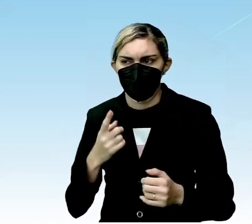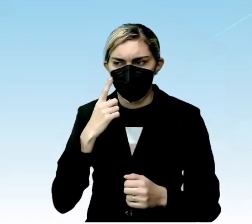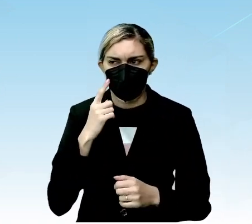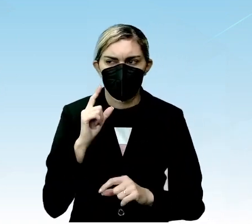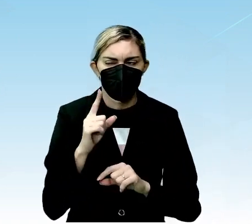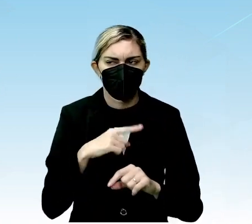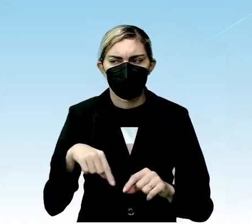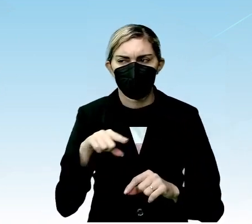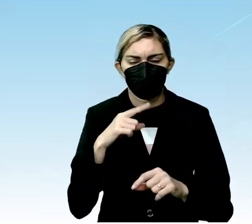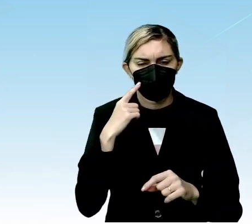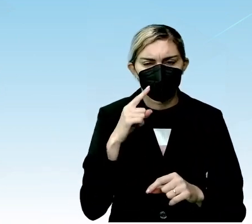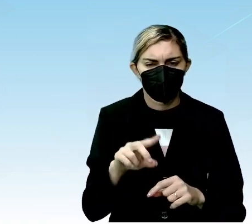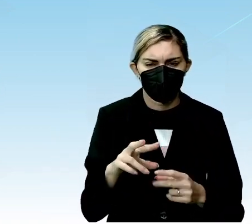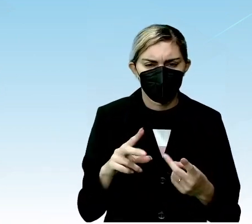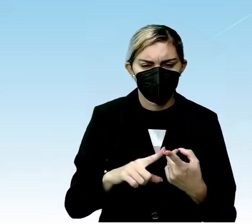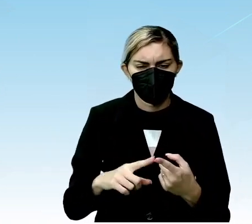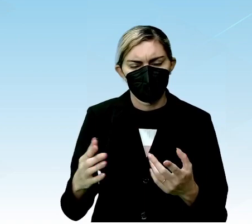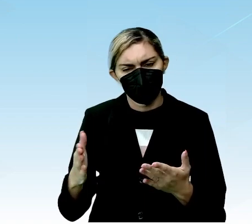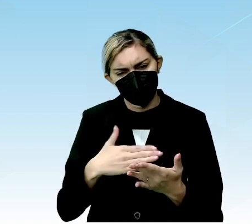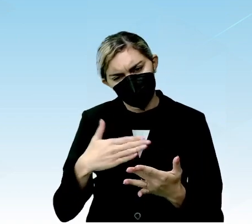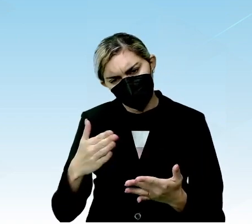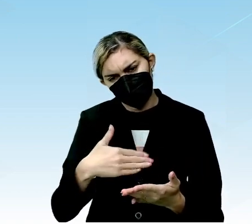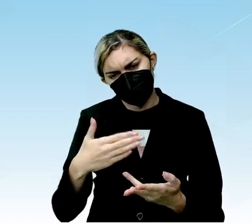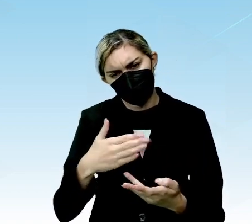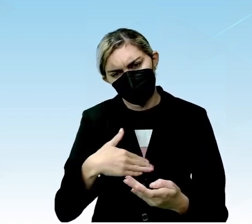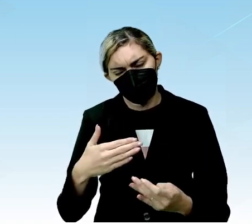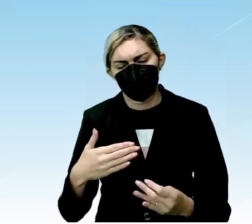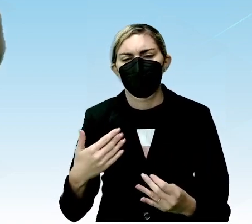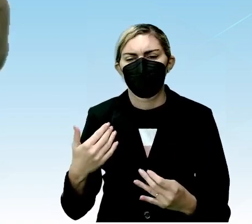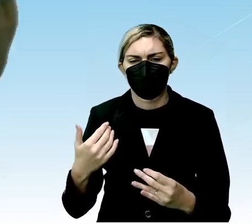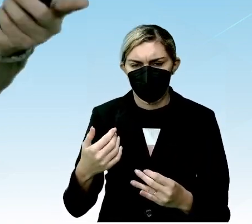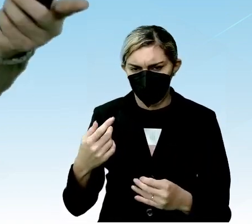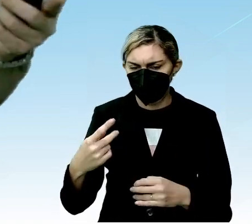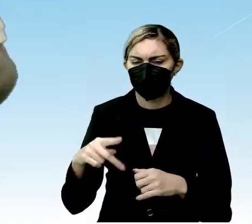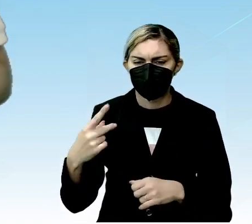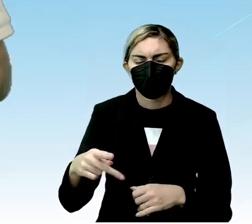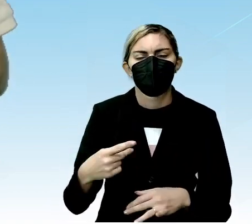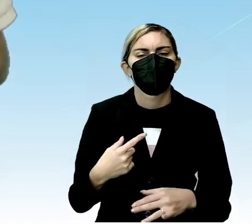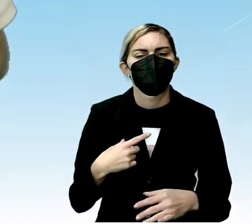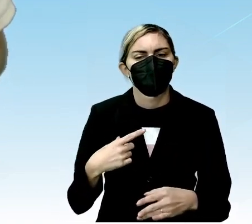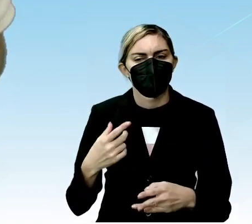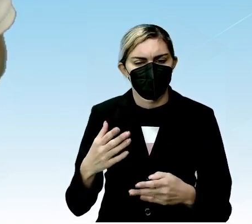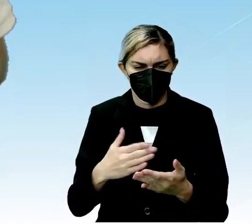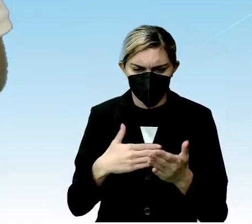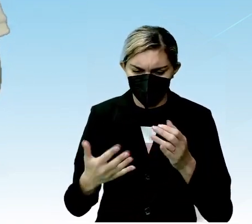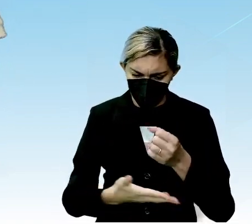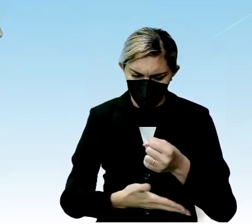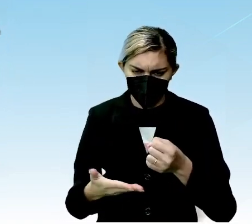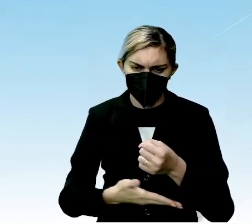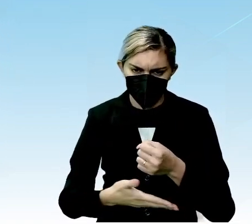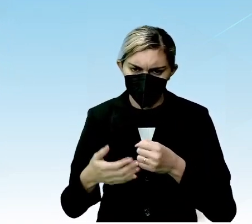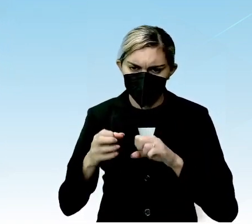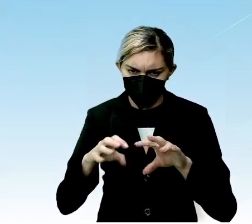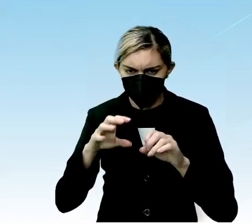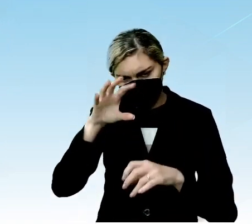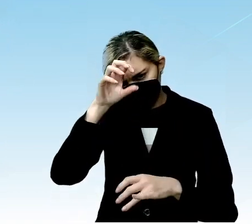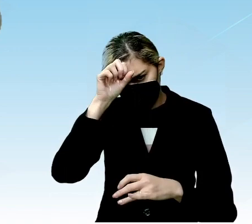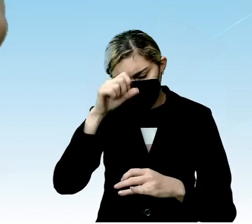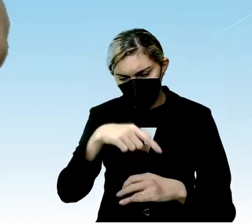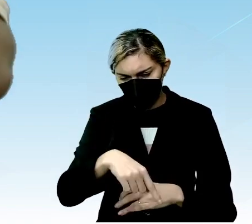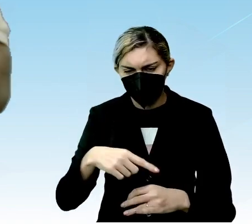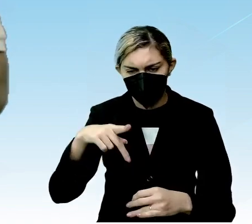que nós vimos hoje. Os livros sagrados, né, por assim dizer, dão a base da doutrina espírita,